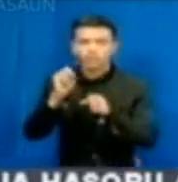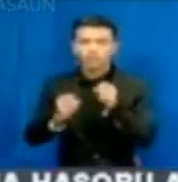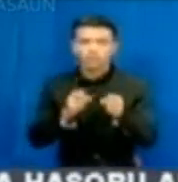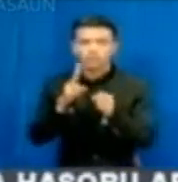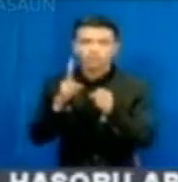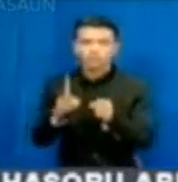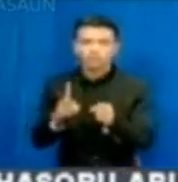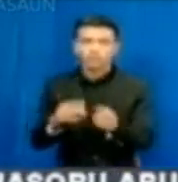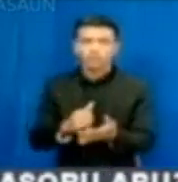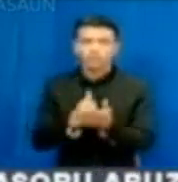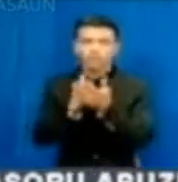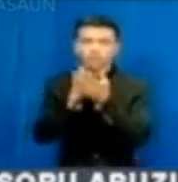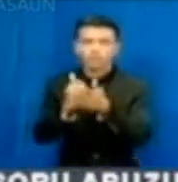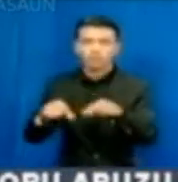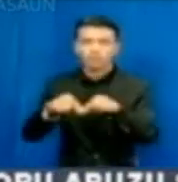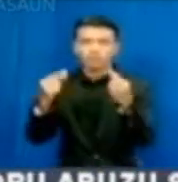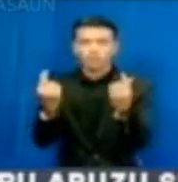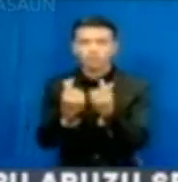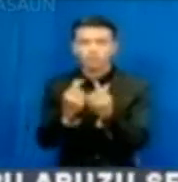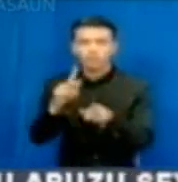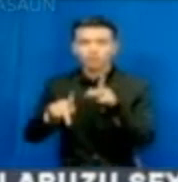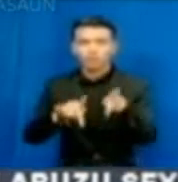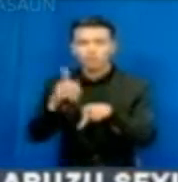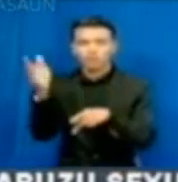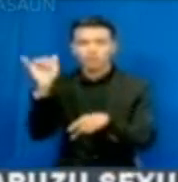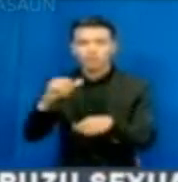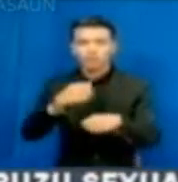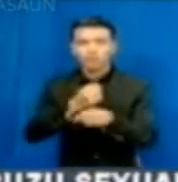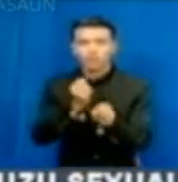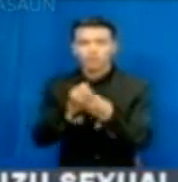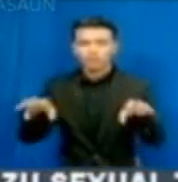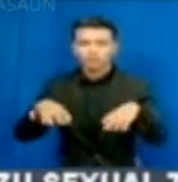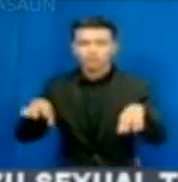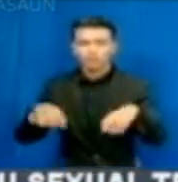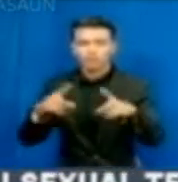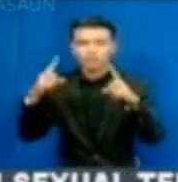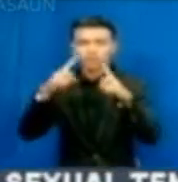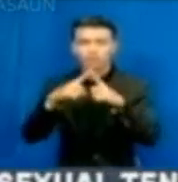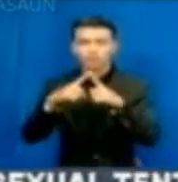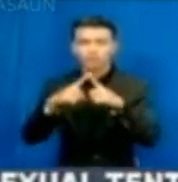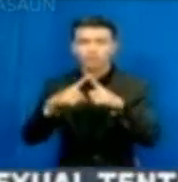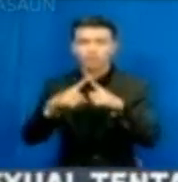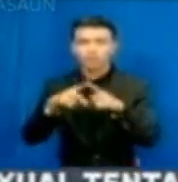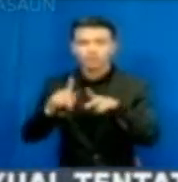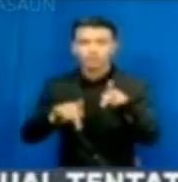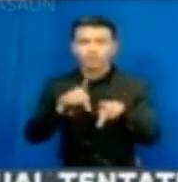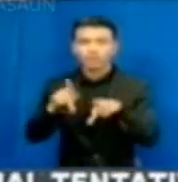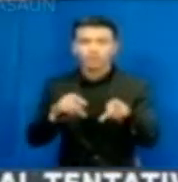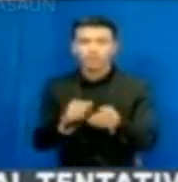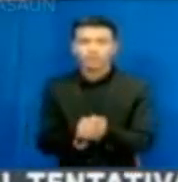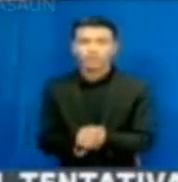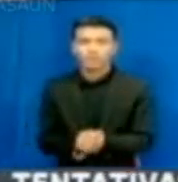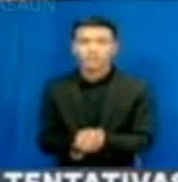Hori Foto Lung Grupo Komunitaris Iha Nbke Halo Servicio Uba Iha Komunidade Kade